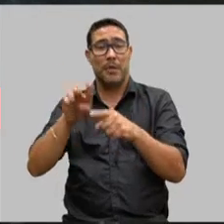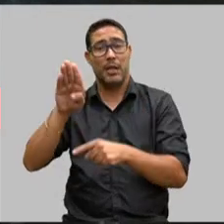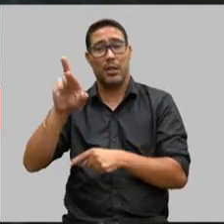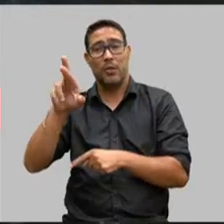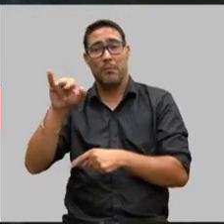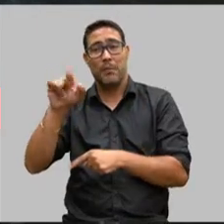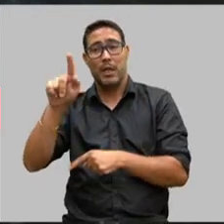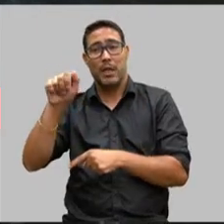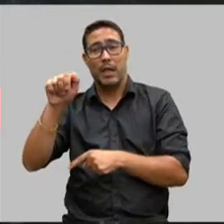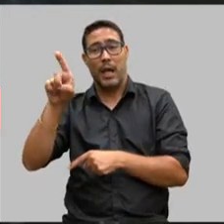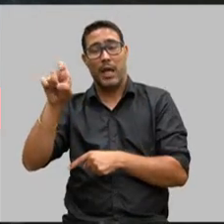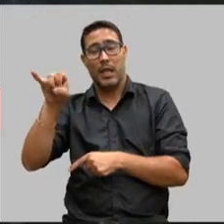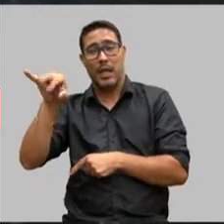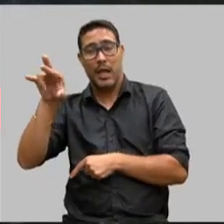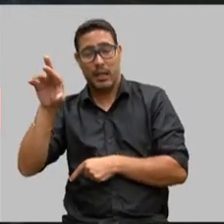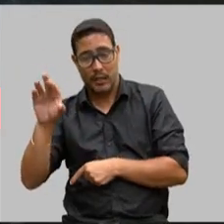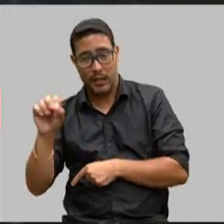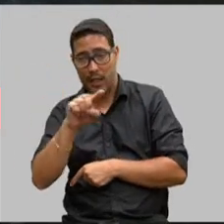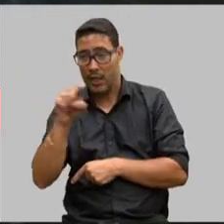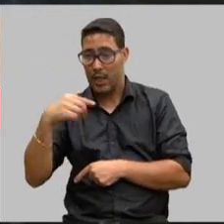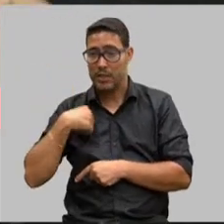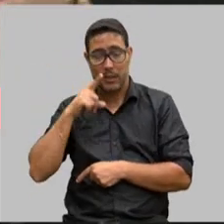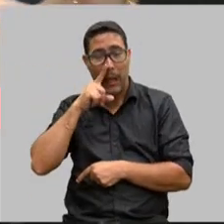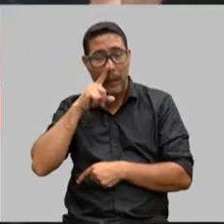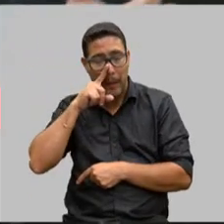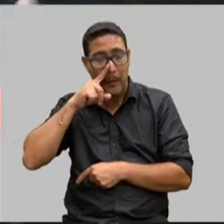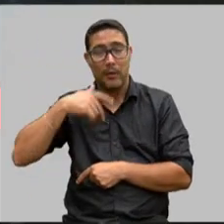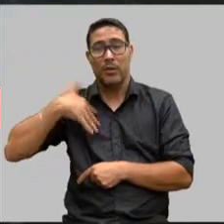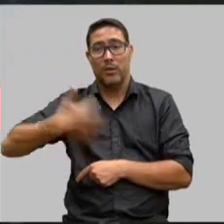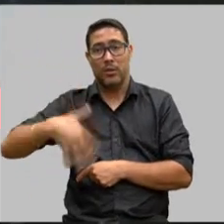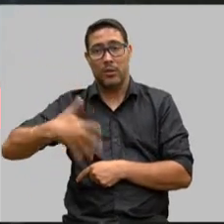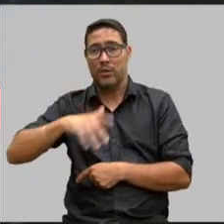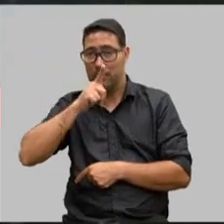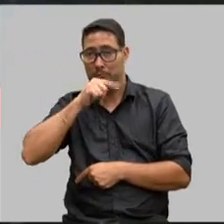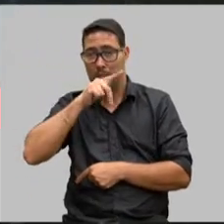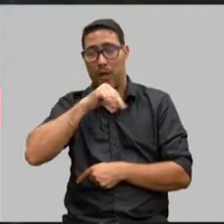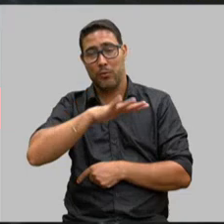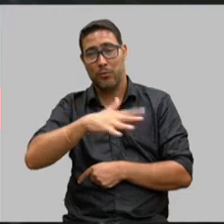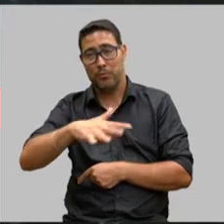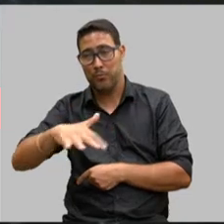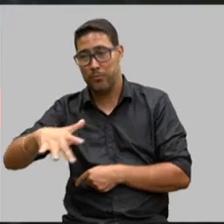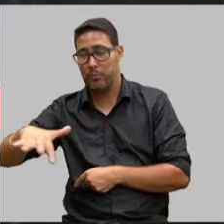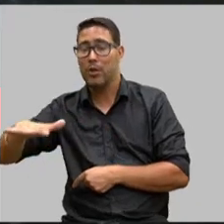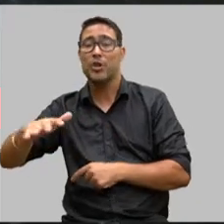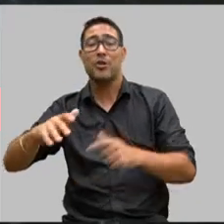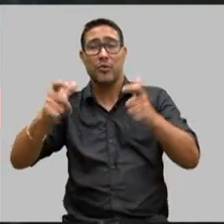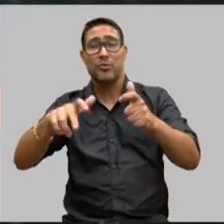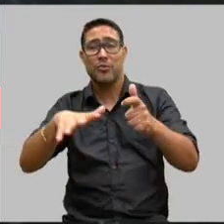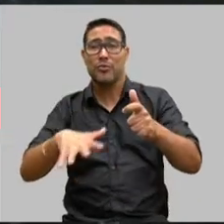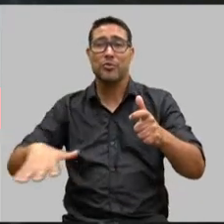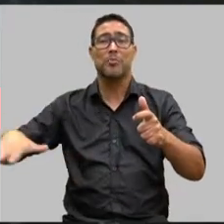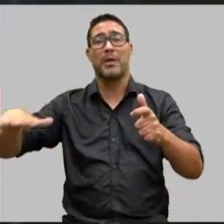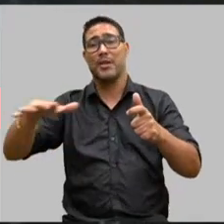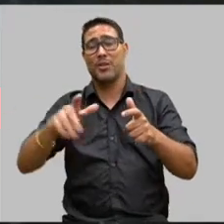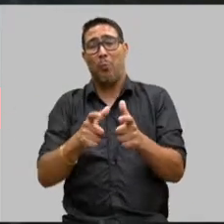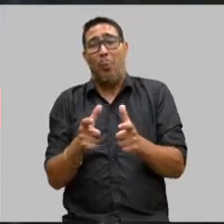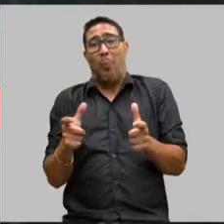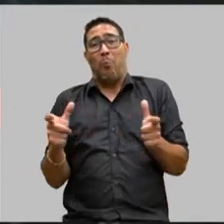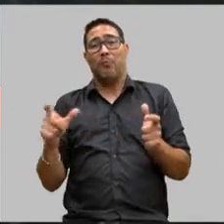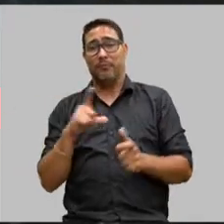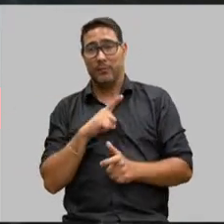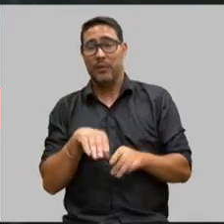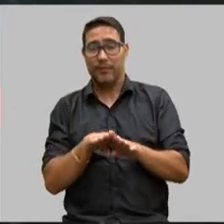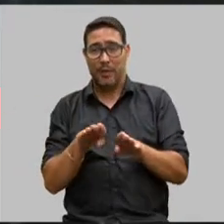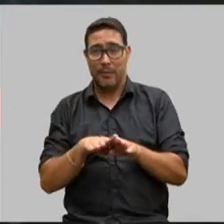a segurança hídrica e alimentar de uma região enorme sobre risco. de que a Serra da